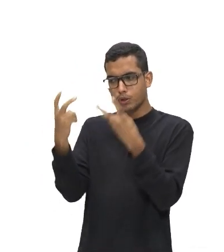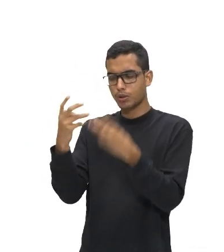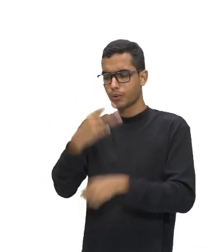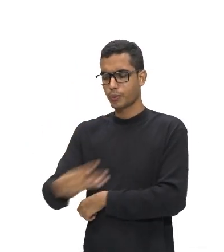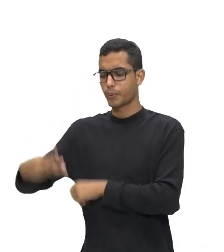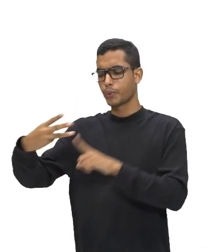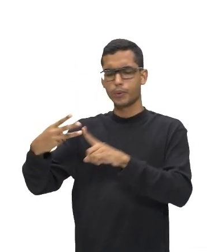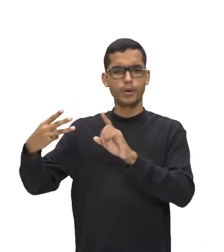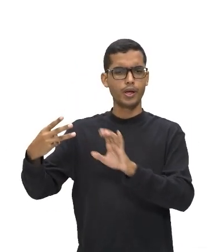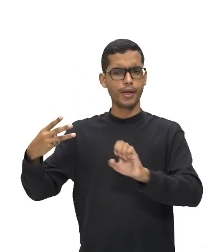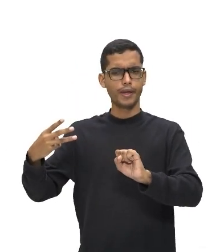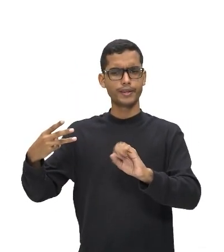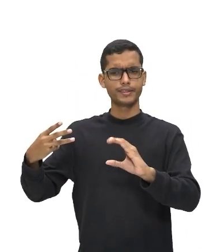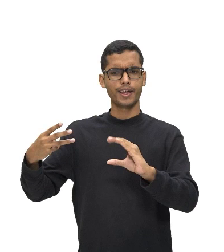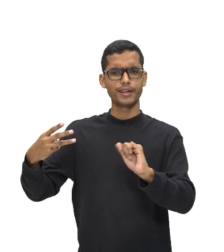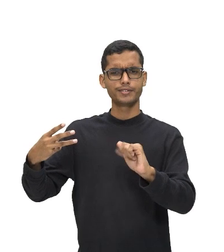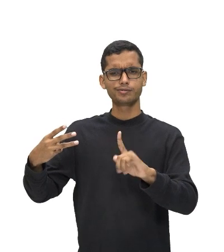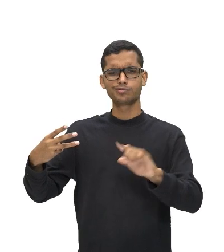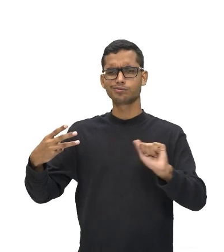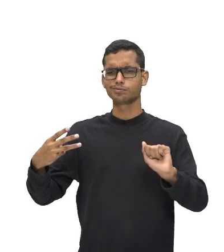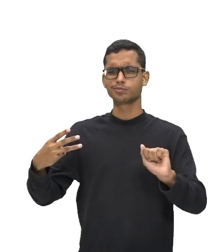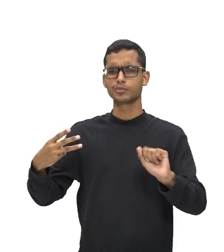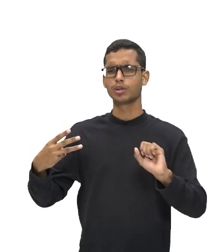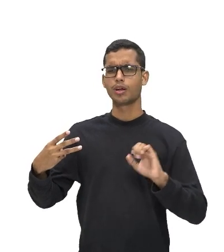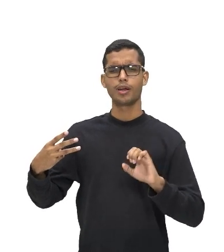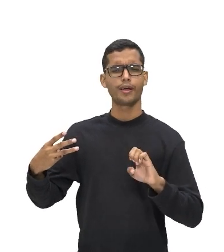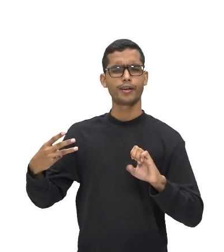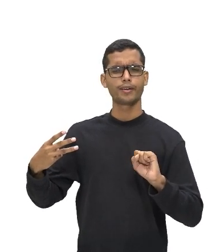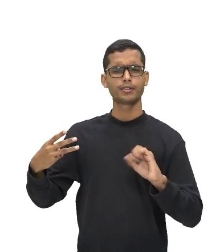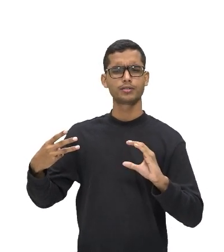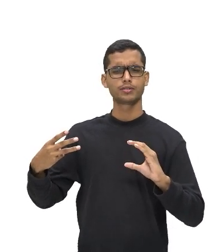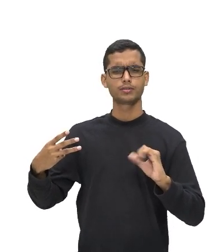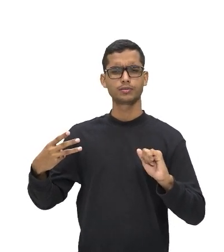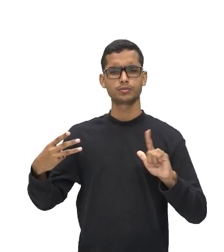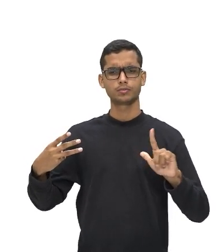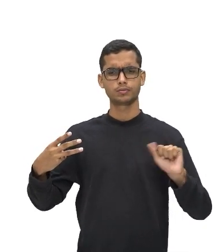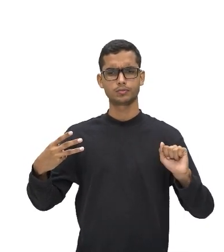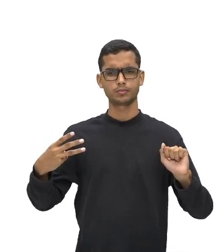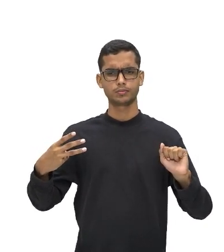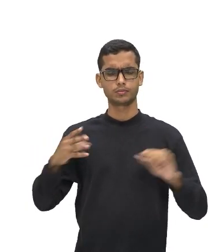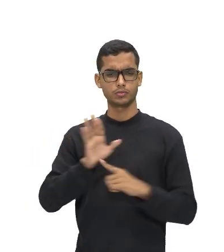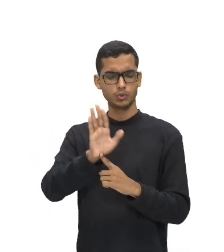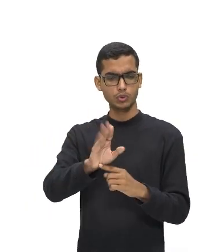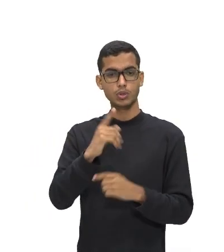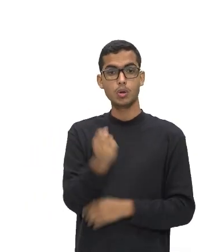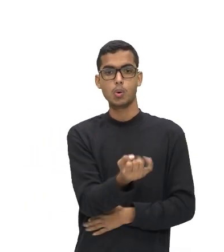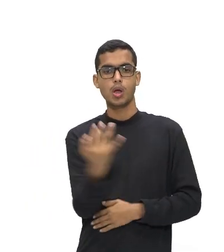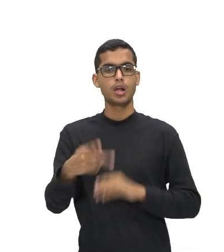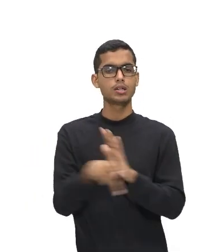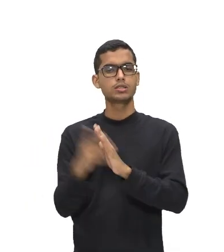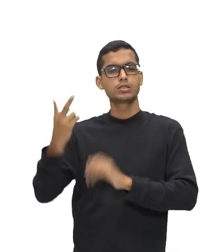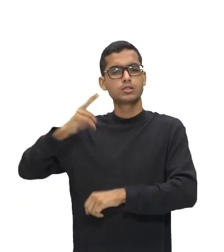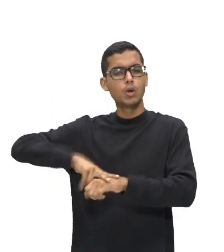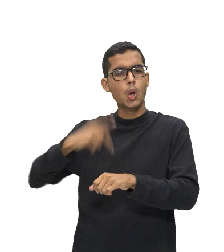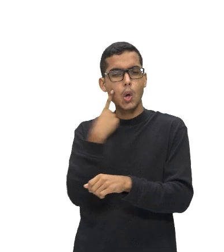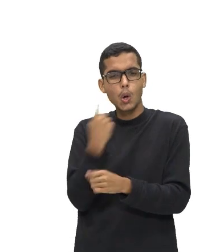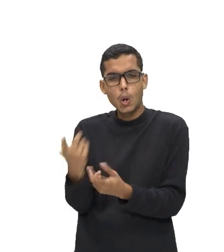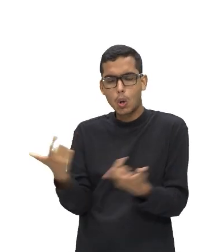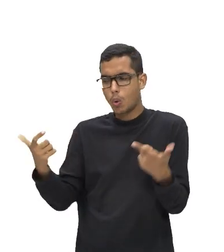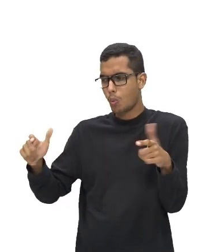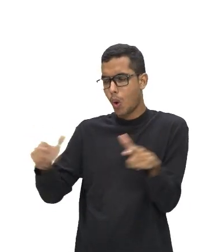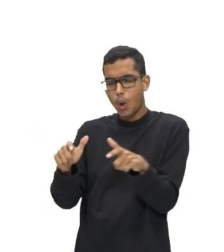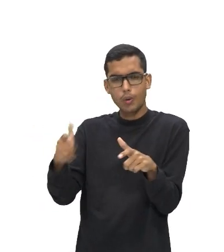a escala indica o número de vezes que o tamanho real foi reduzido para caber no